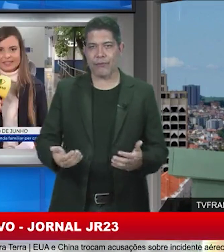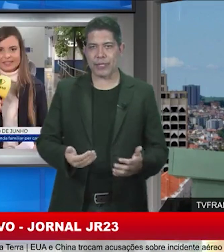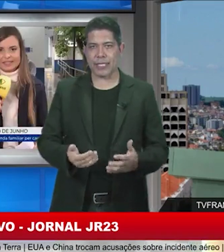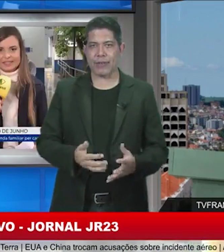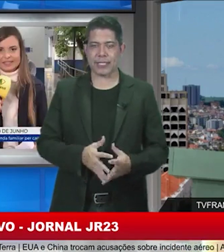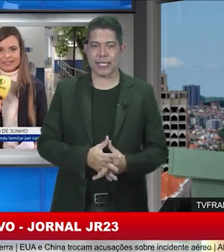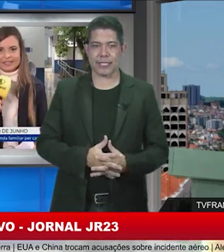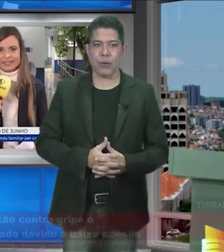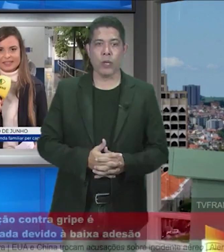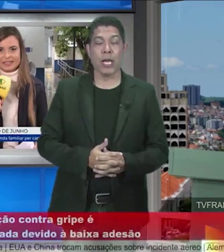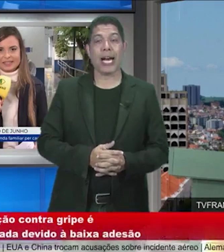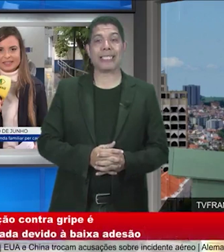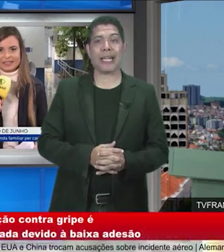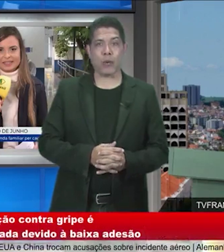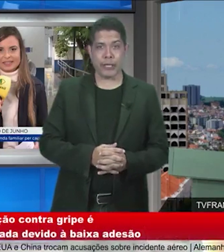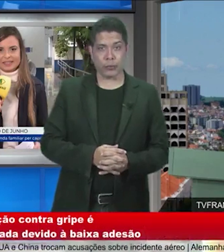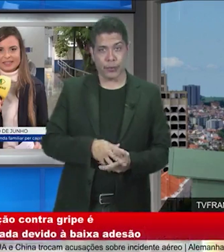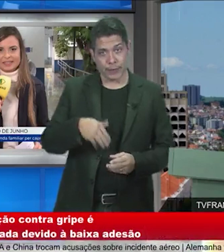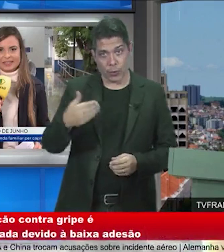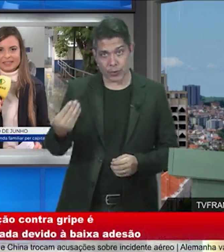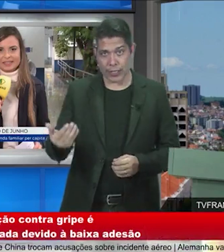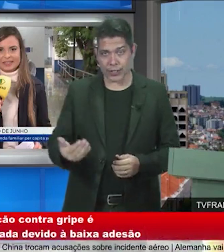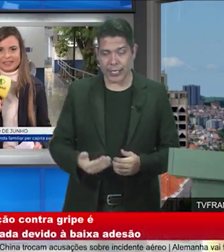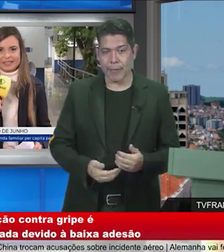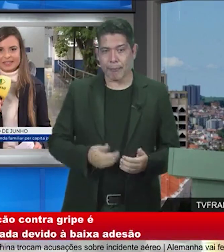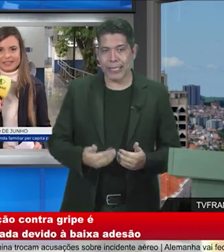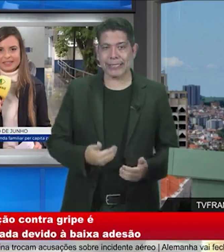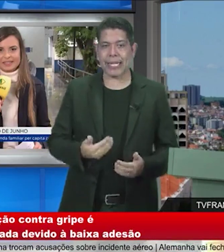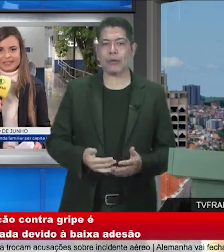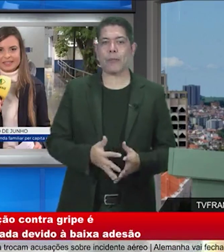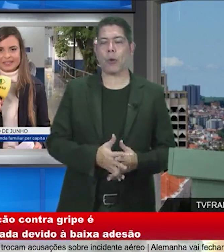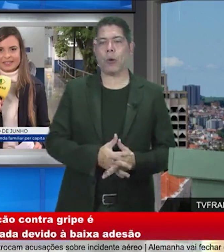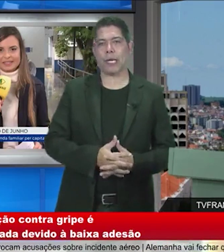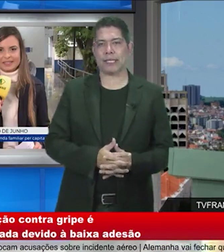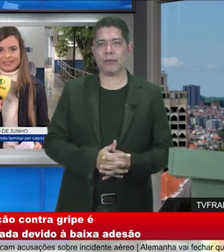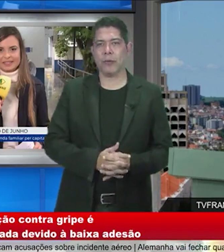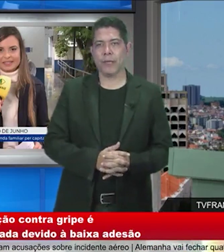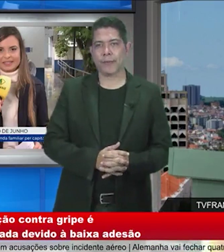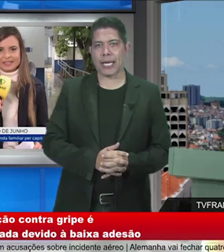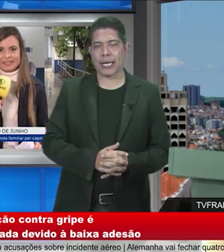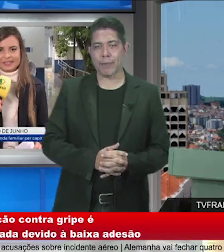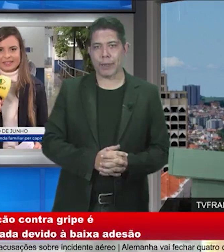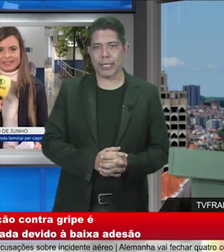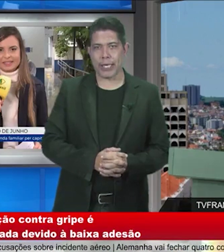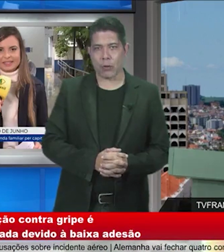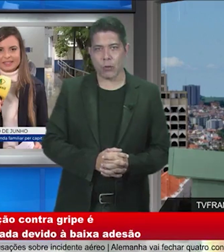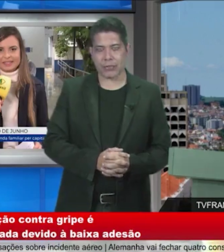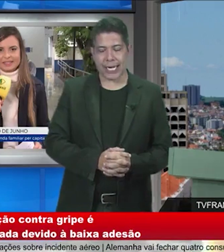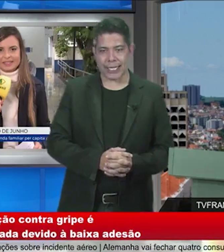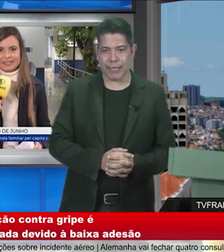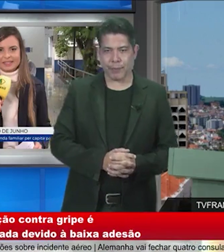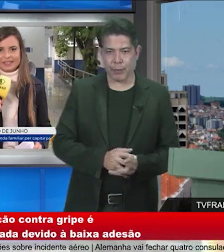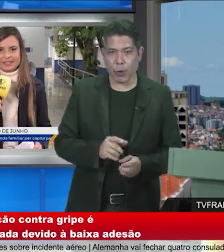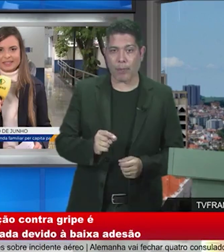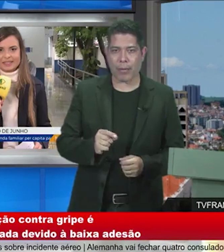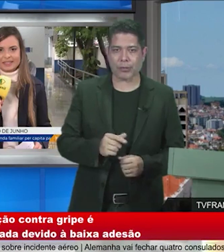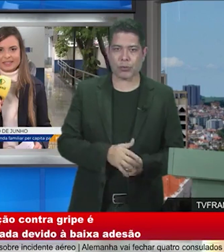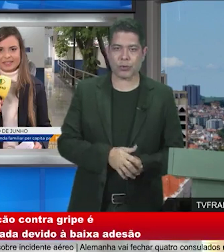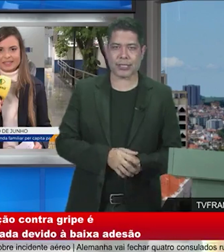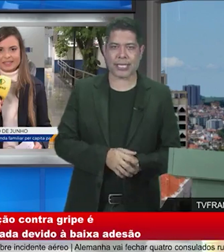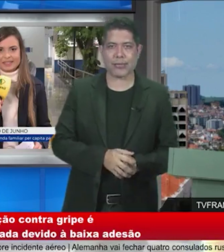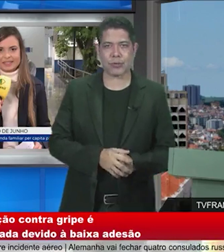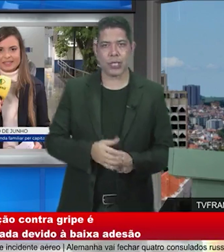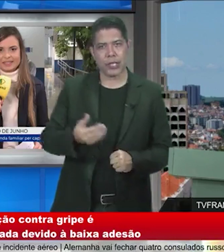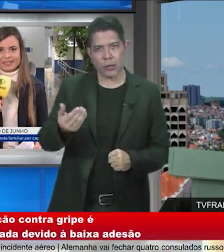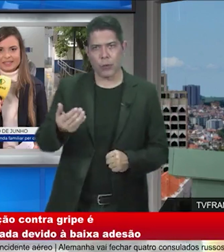vai fazer a vacinação, até quando. Ou seja, mantendo a prorrogação da campanha contra a gripe. Boa parte